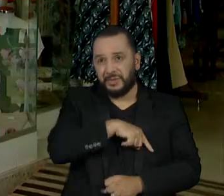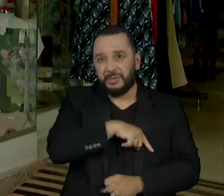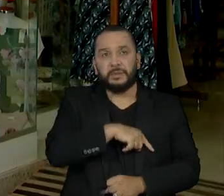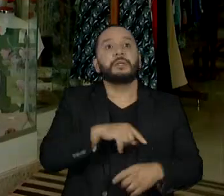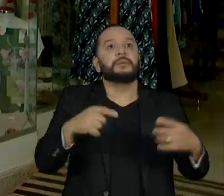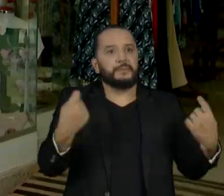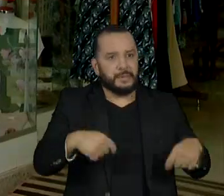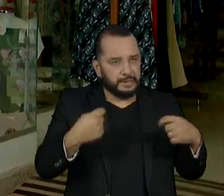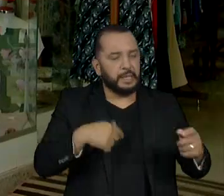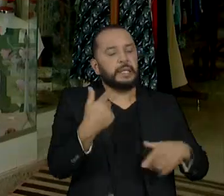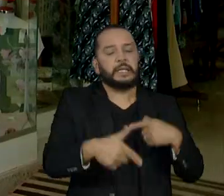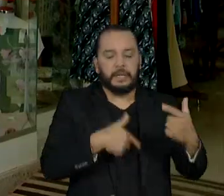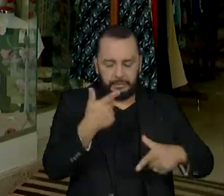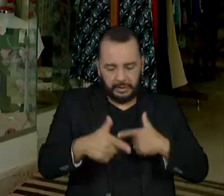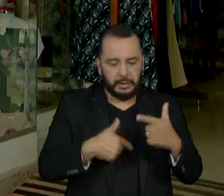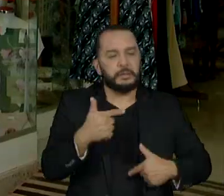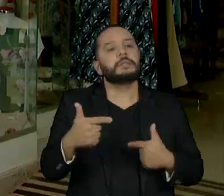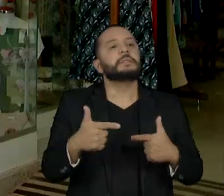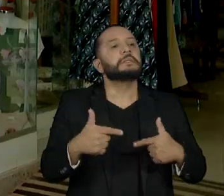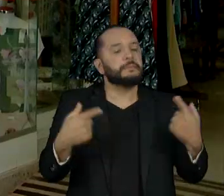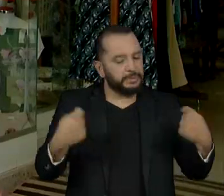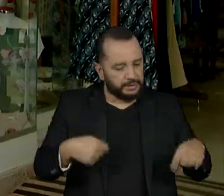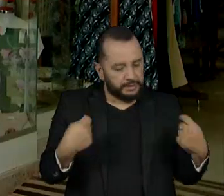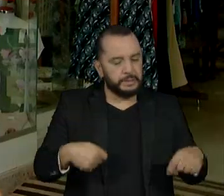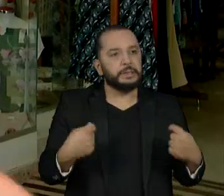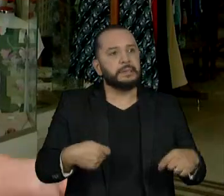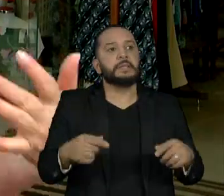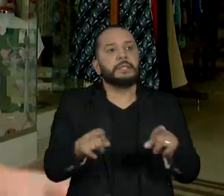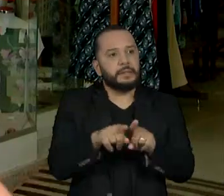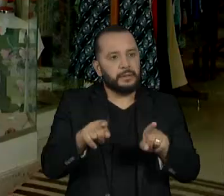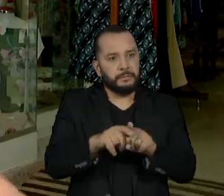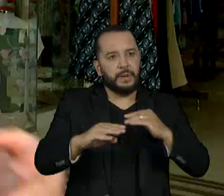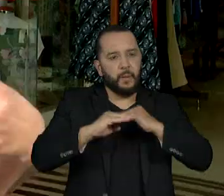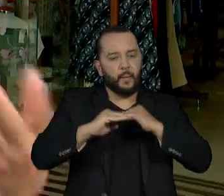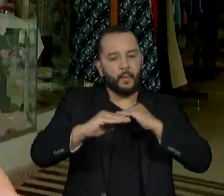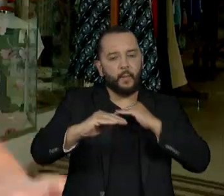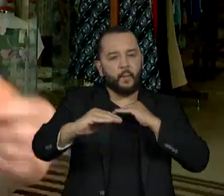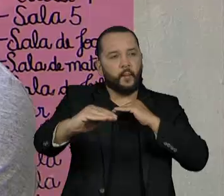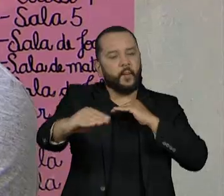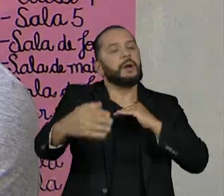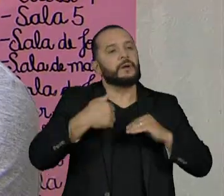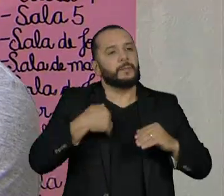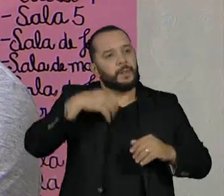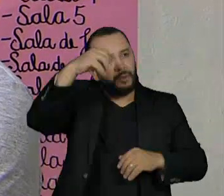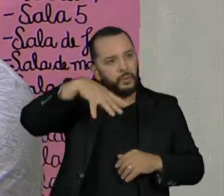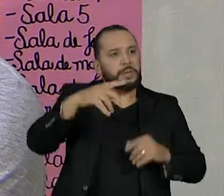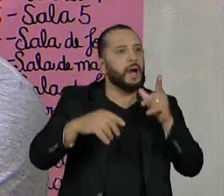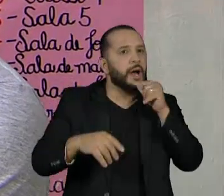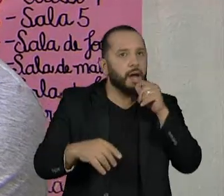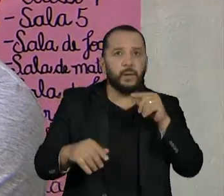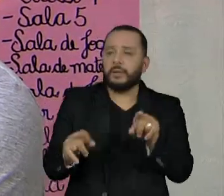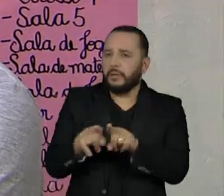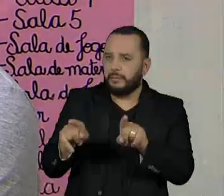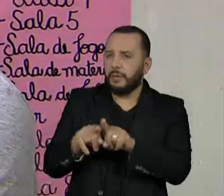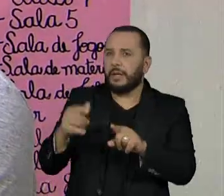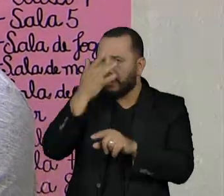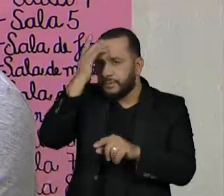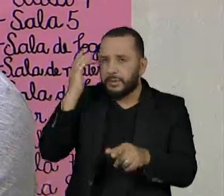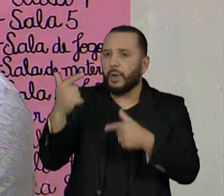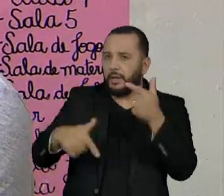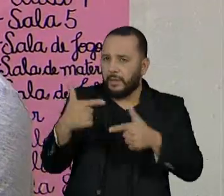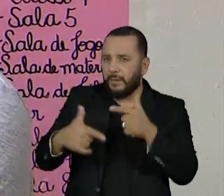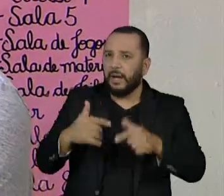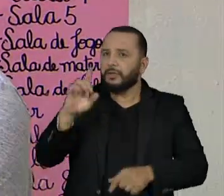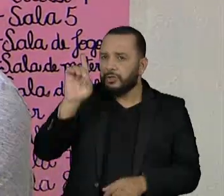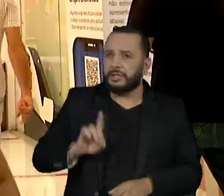de muito emprego, né? Asfalto, luz, água. Olhar para o trabalhador também, pelos os direitos